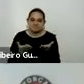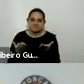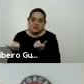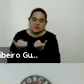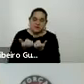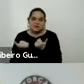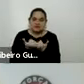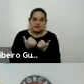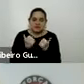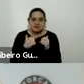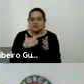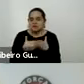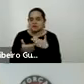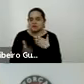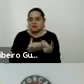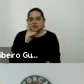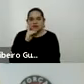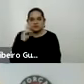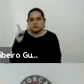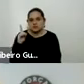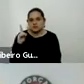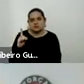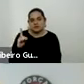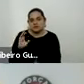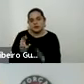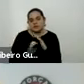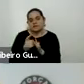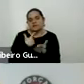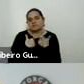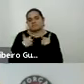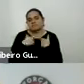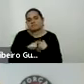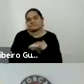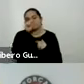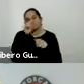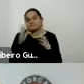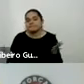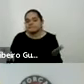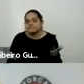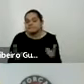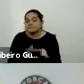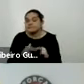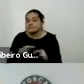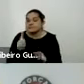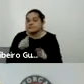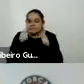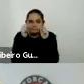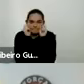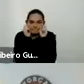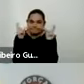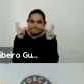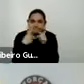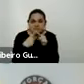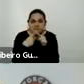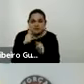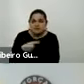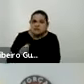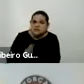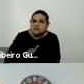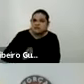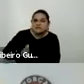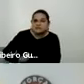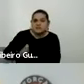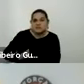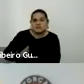quiser. Então não dá para perder, gente. Temos que ficarmos ligados, porque é a nossa vida. Nós que